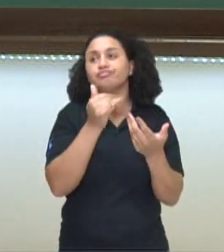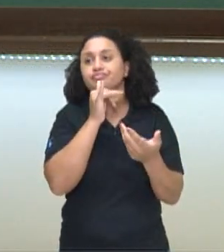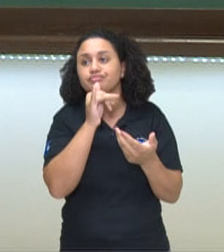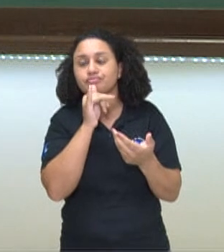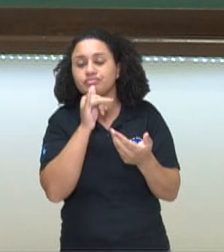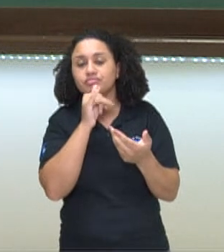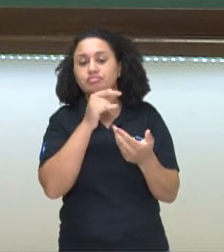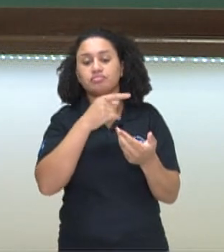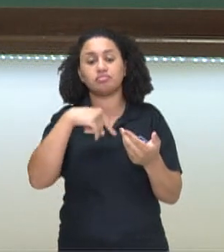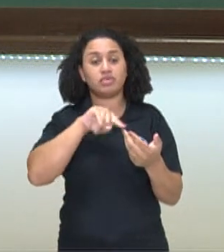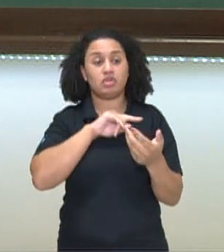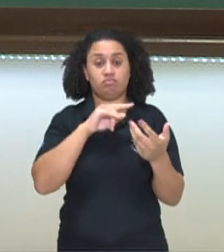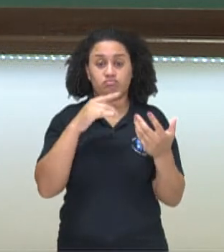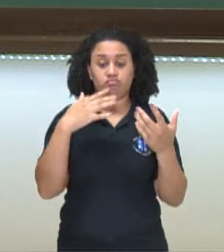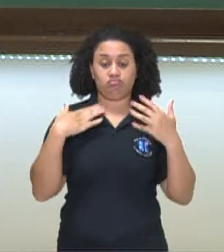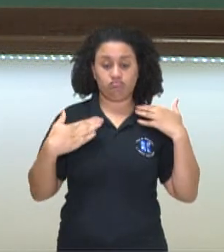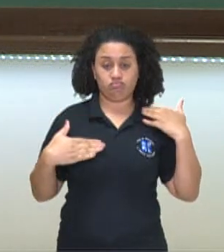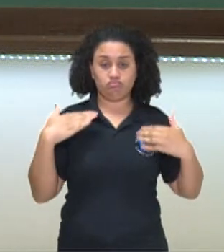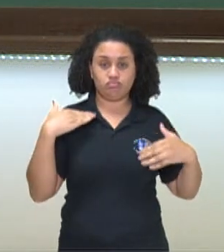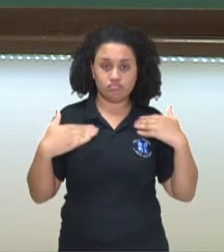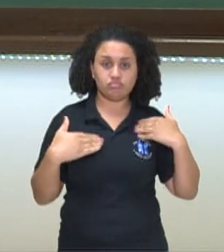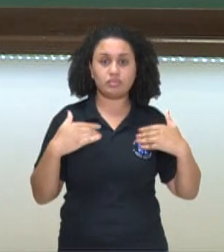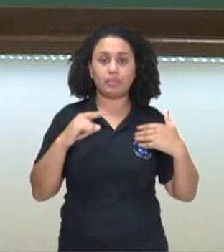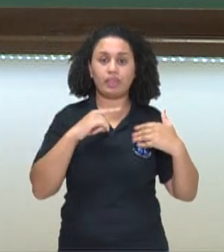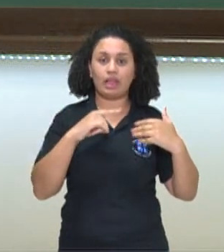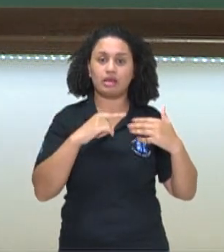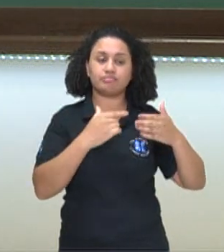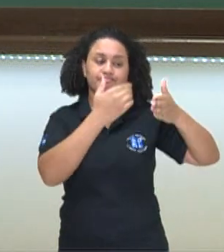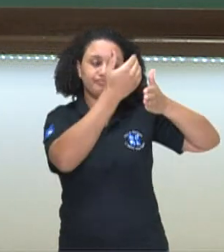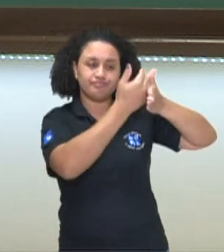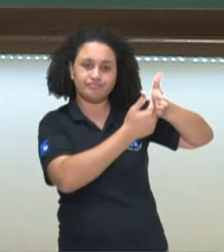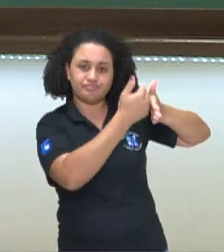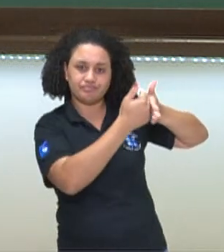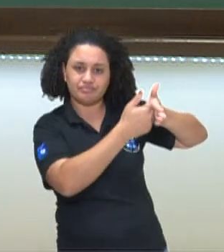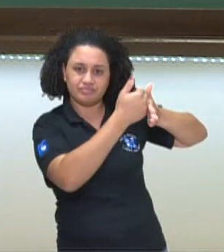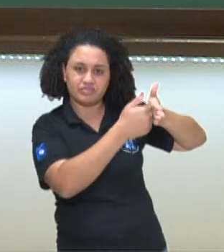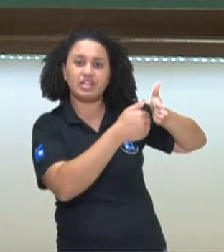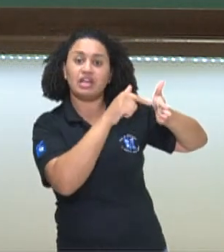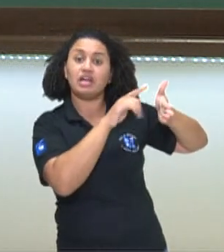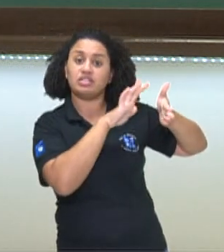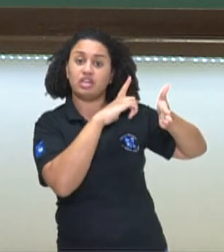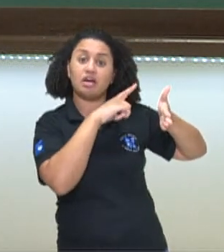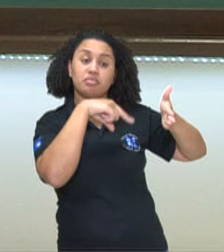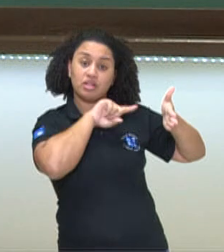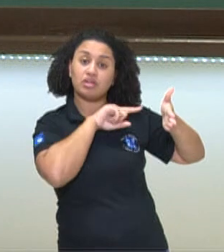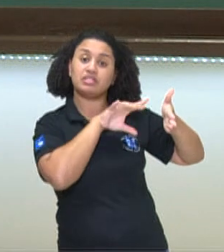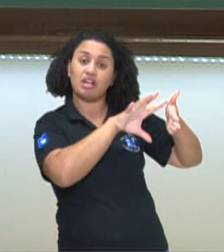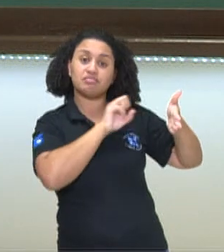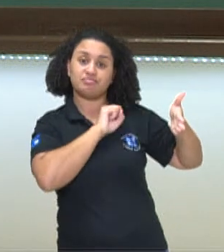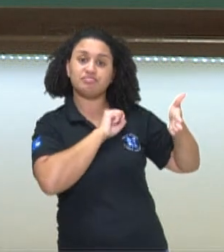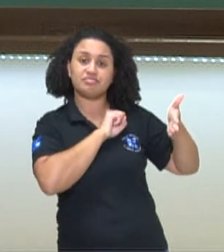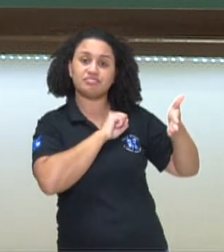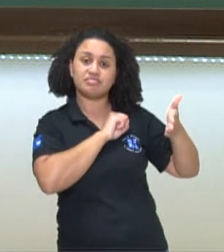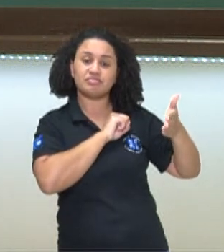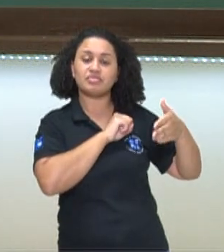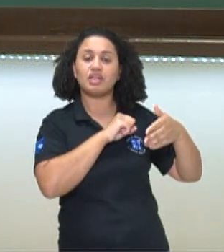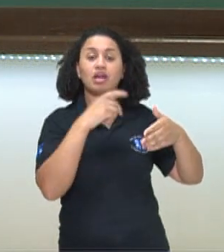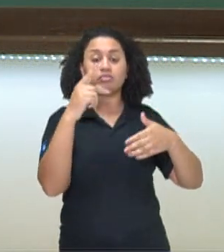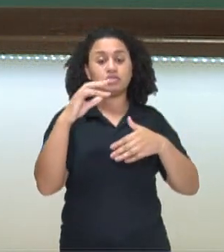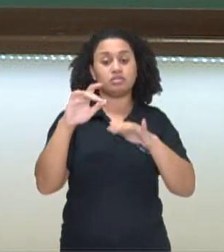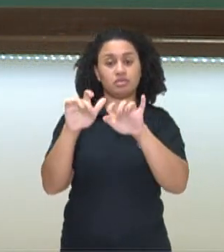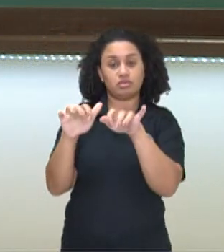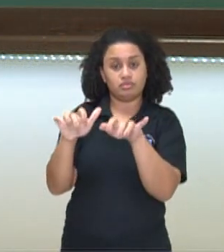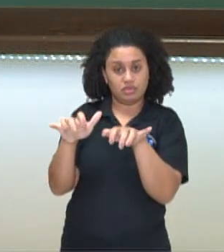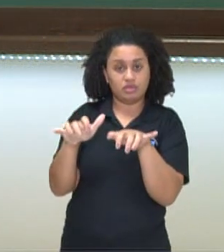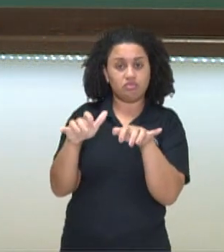para o nosso corpo aqui, uma parede já é uma fonte de cargas para nós, tá? Para o seu computador,